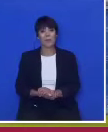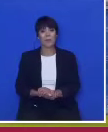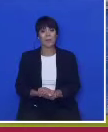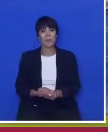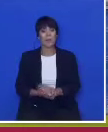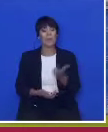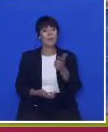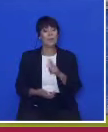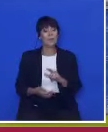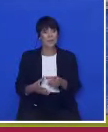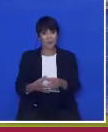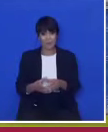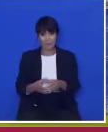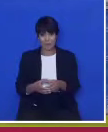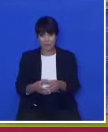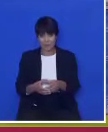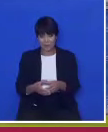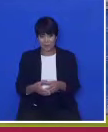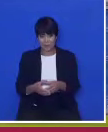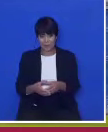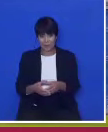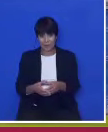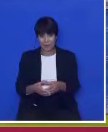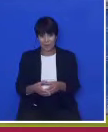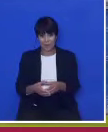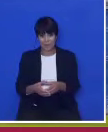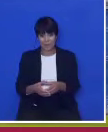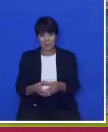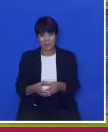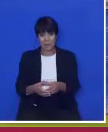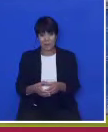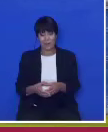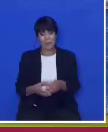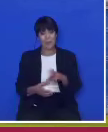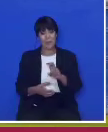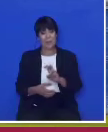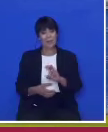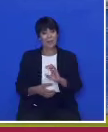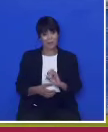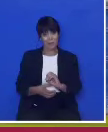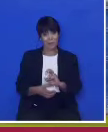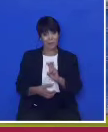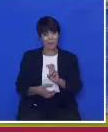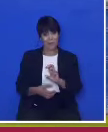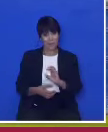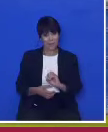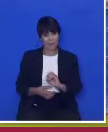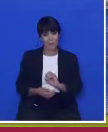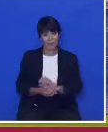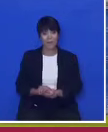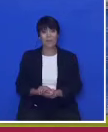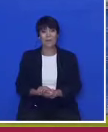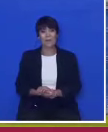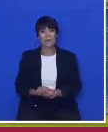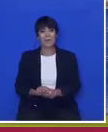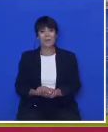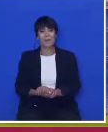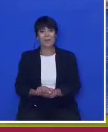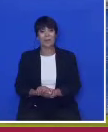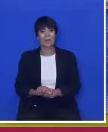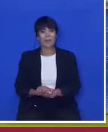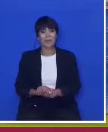Super 7 ocorrem às 15 horas no horário de Brasília. Bola branca, número 50. Branca, 50. Vamos